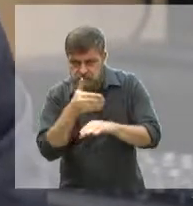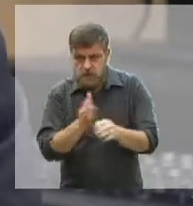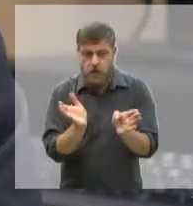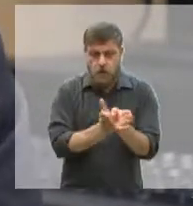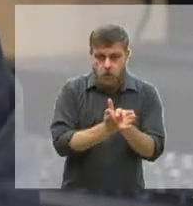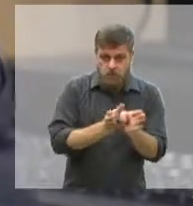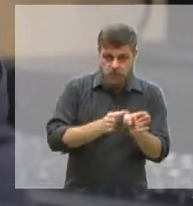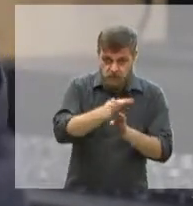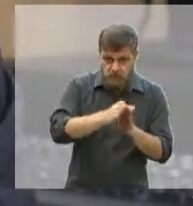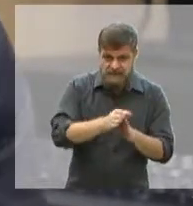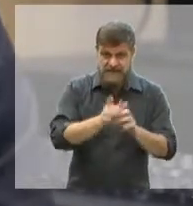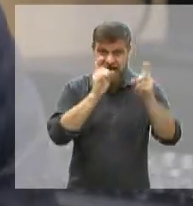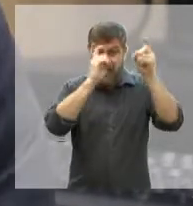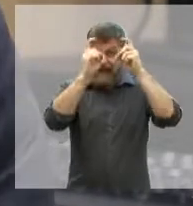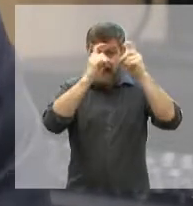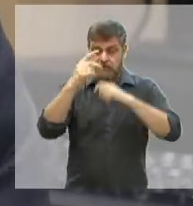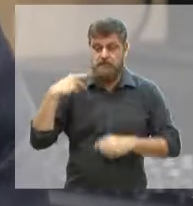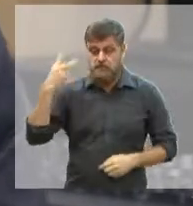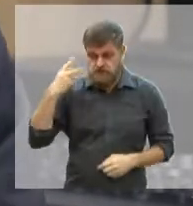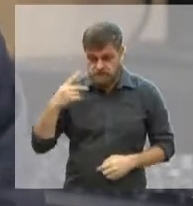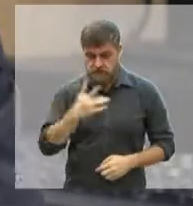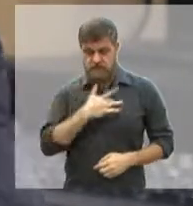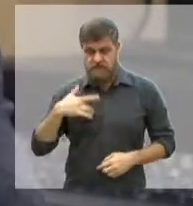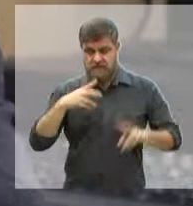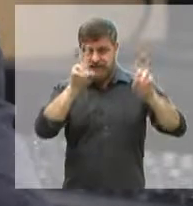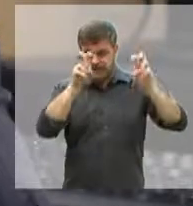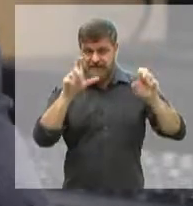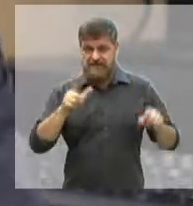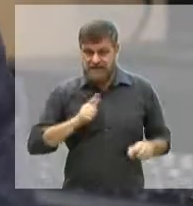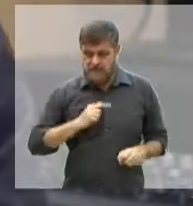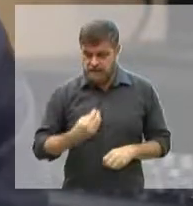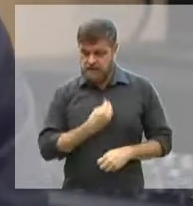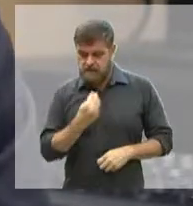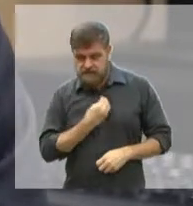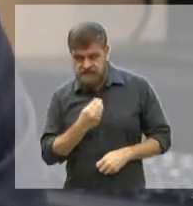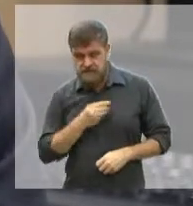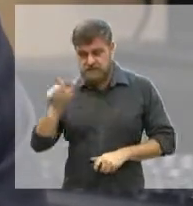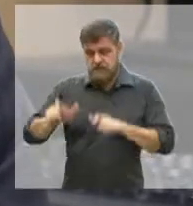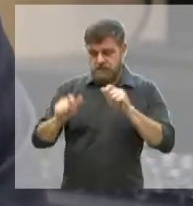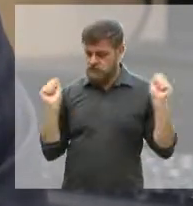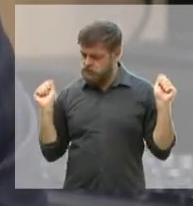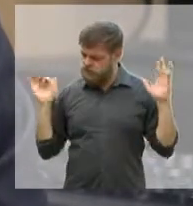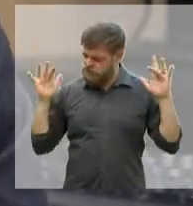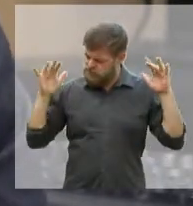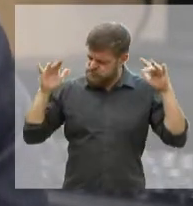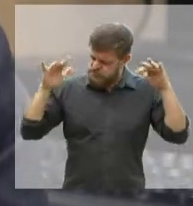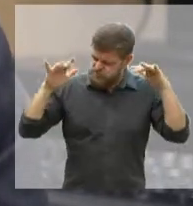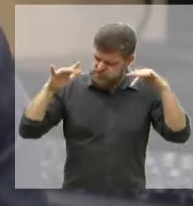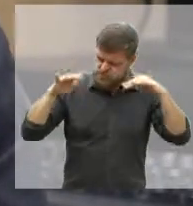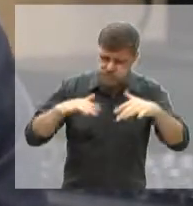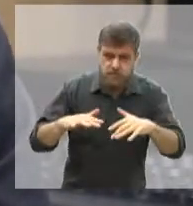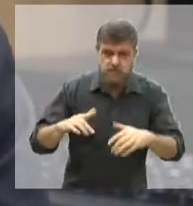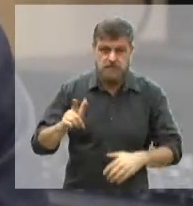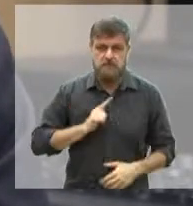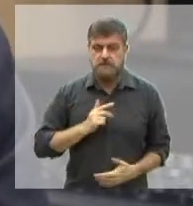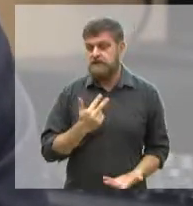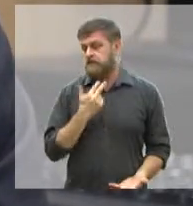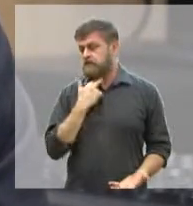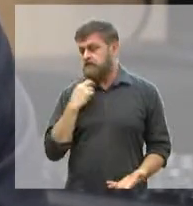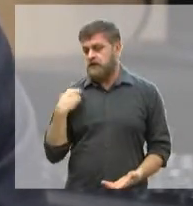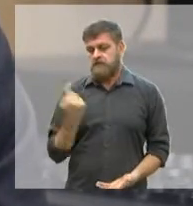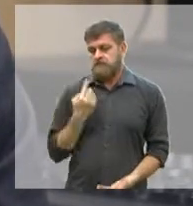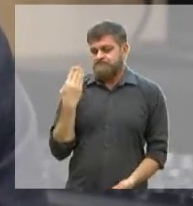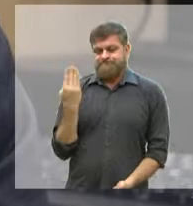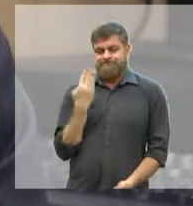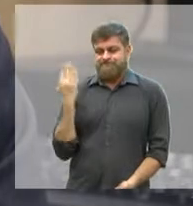de Saúde, inclusive aqui, estão abertas para a população, elas têm sido ocupadas, né, pelas pessoas de forma intensa. E sem isso a gente acha